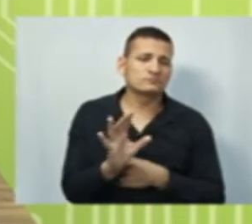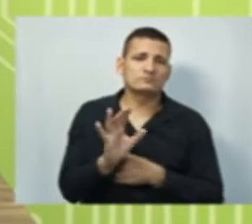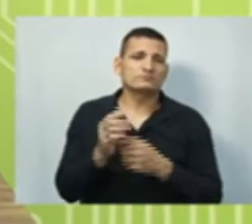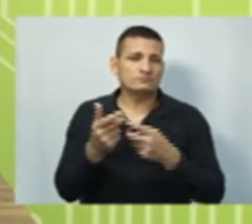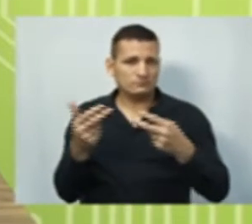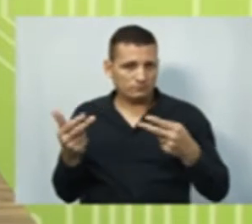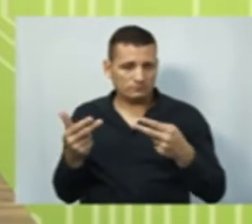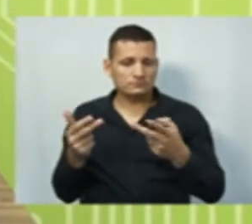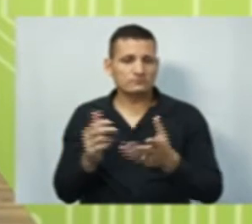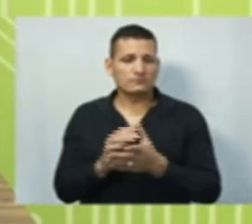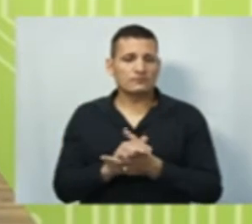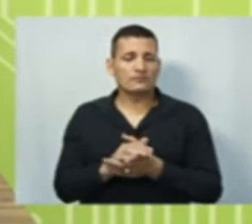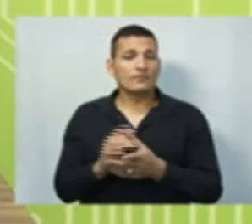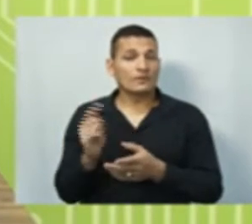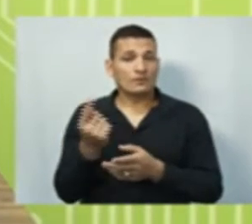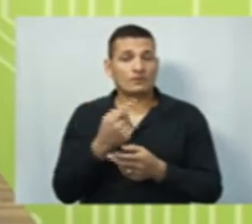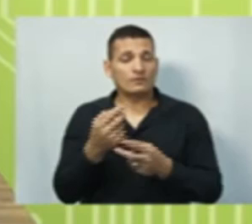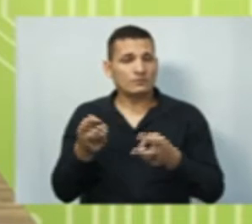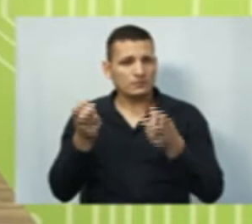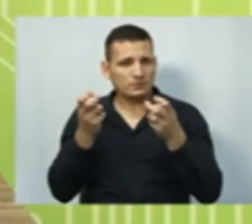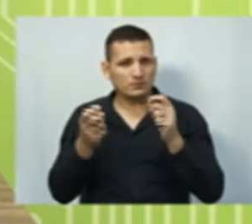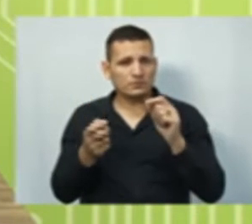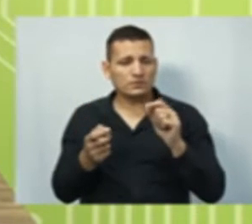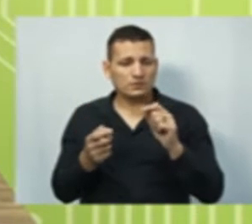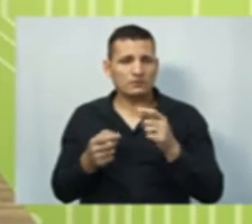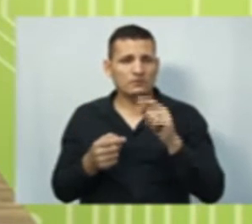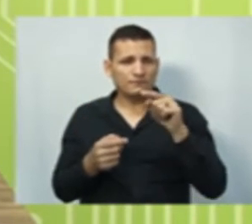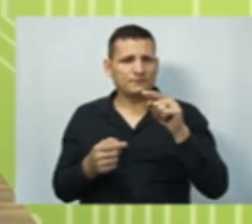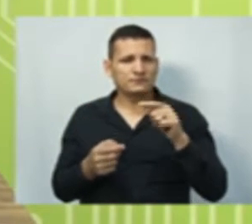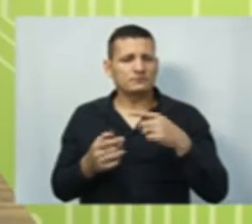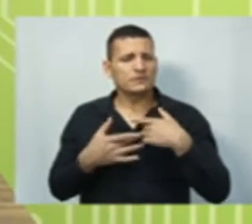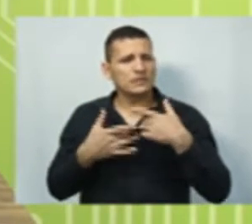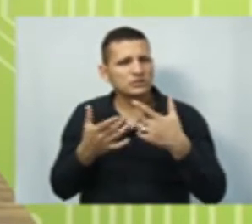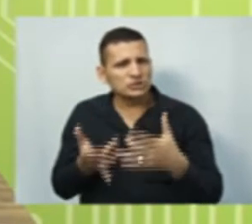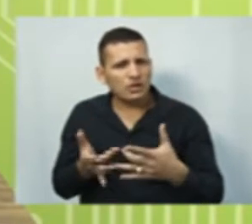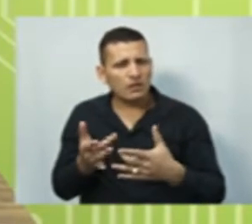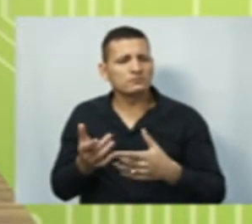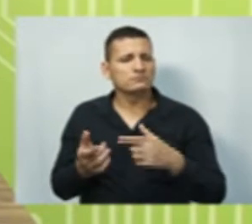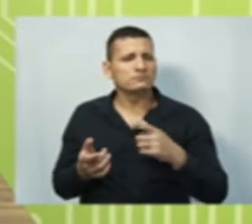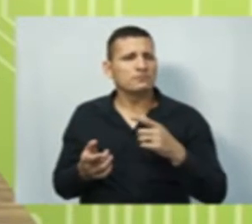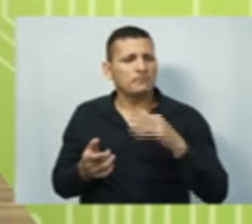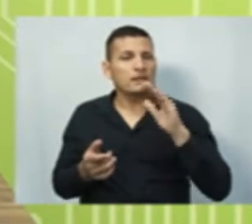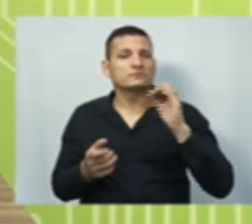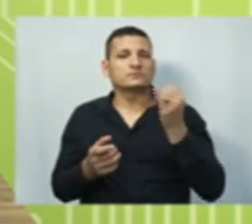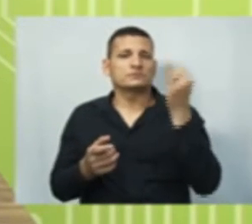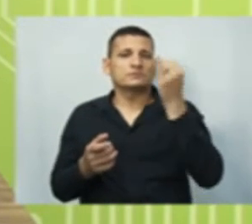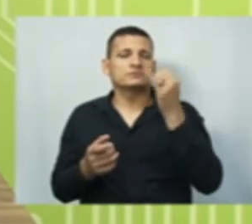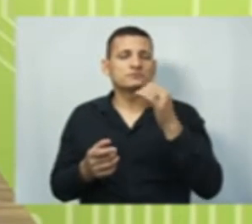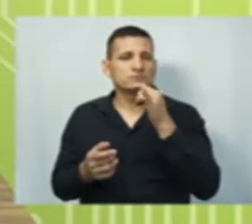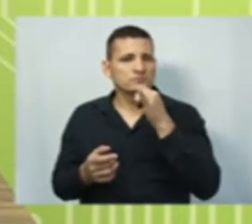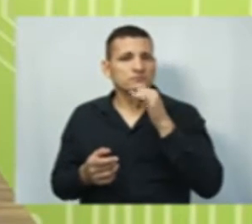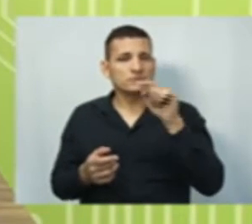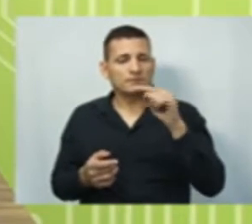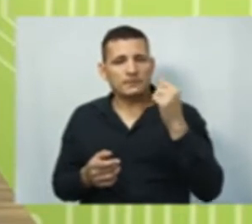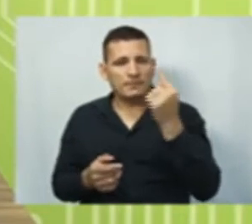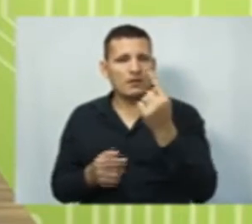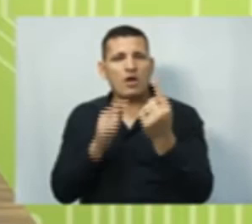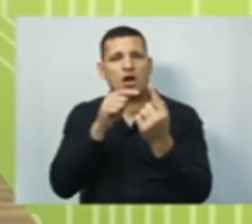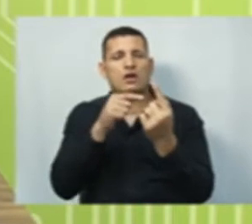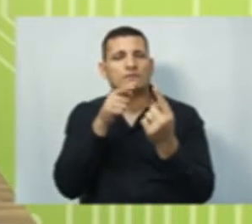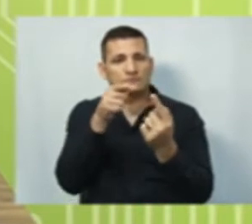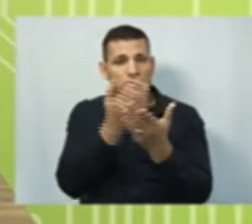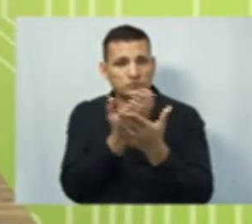normalmente percebe que o primeiro momento que você se dedica a algo é o mais importante. Por exemplo, a primeira hora que você estuda é aquela que vai te